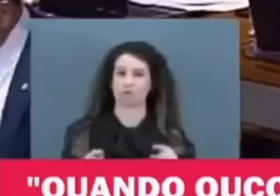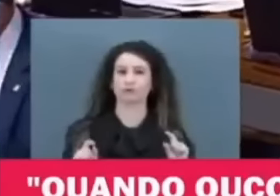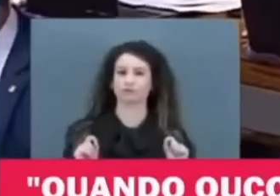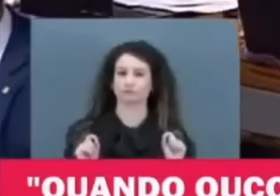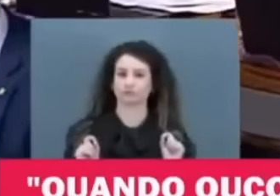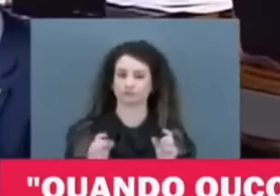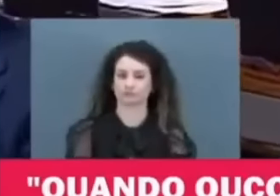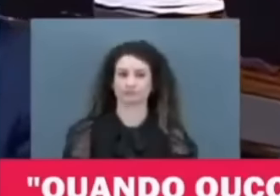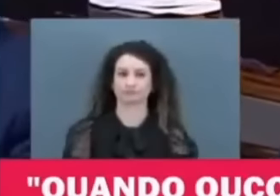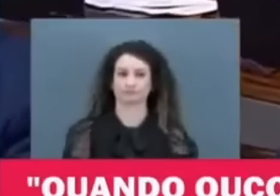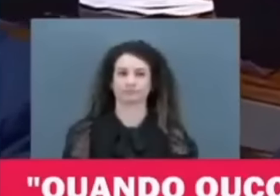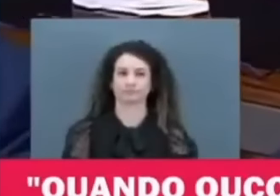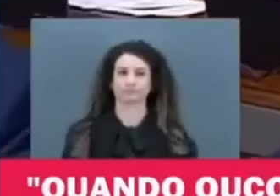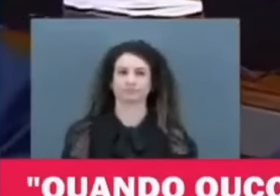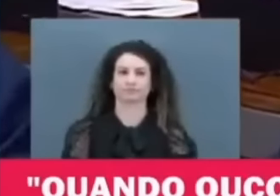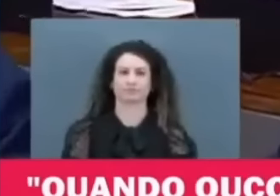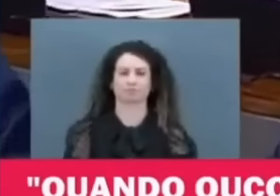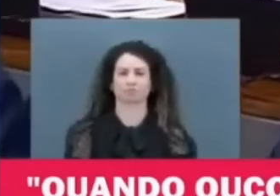política